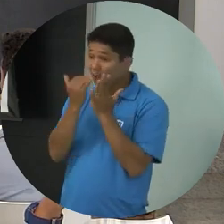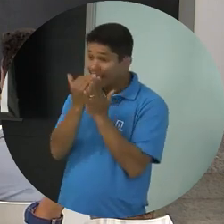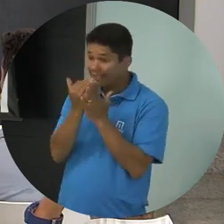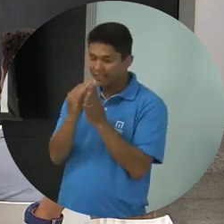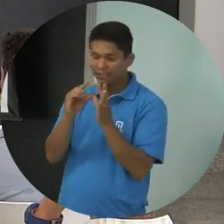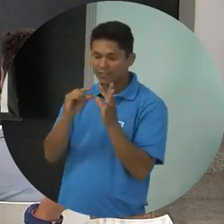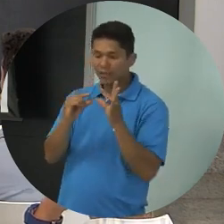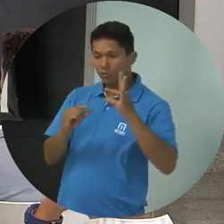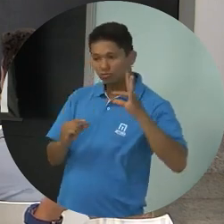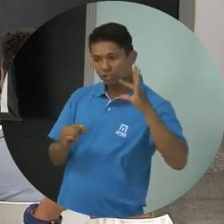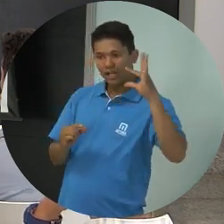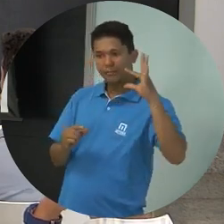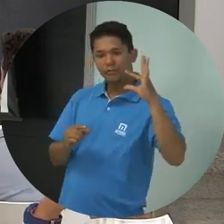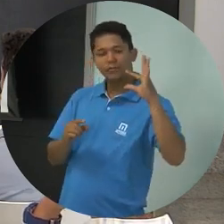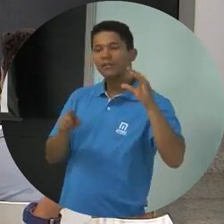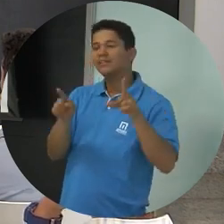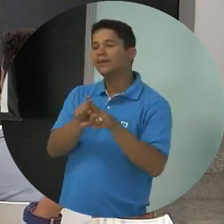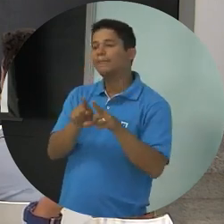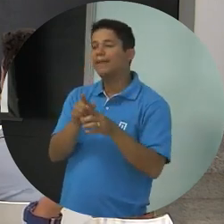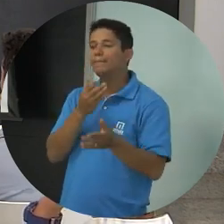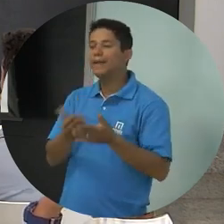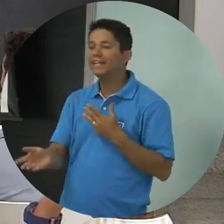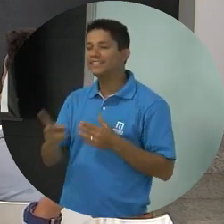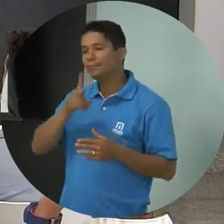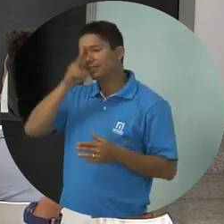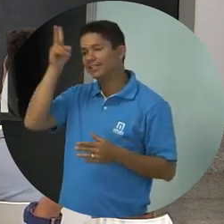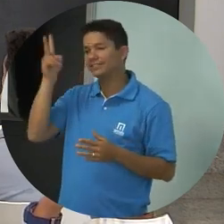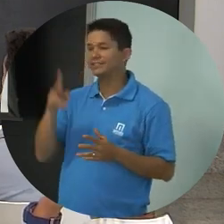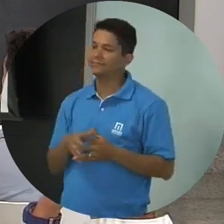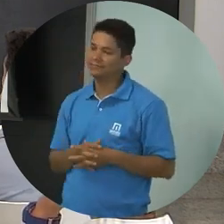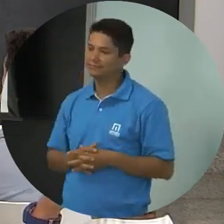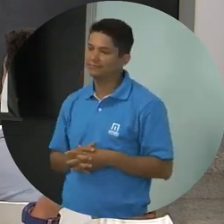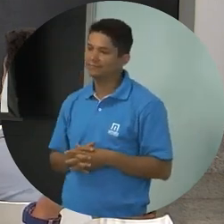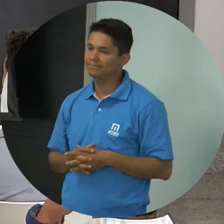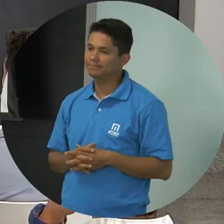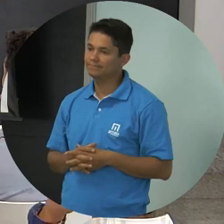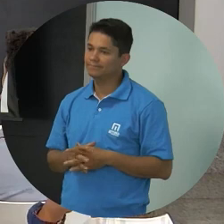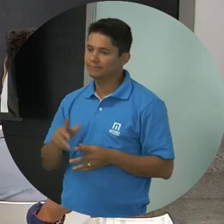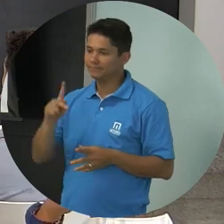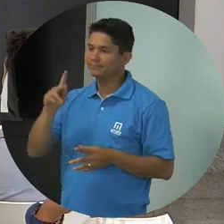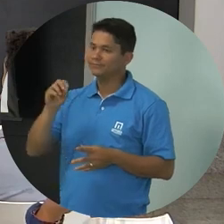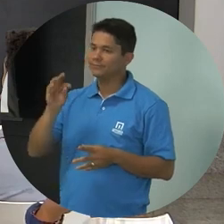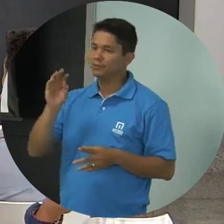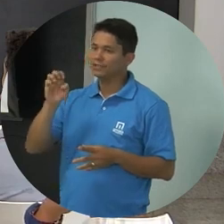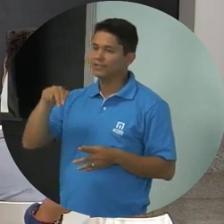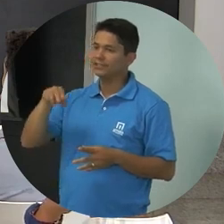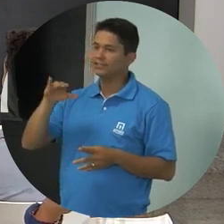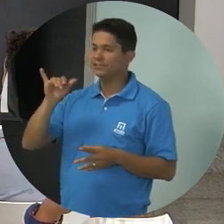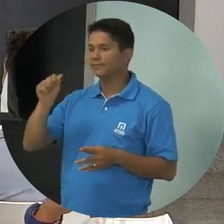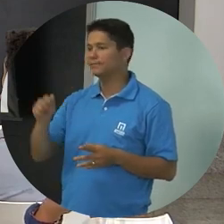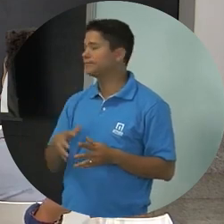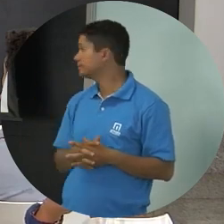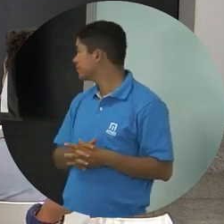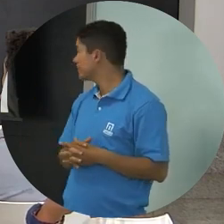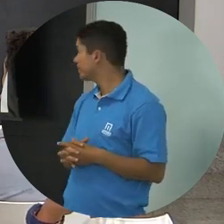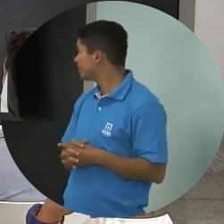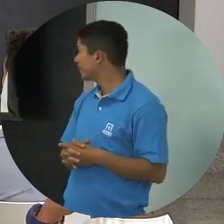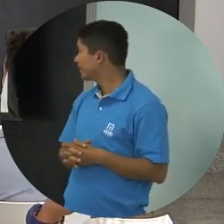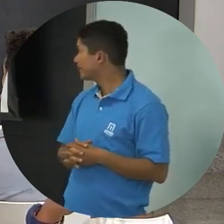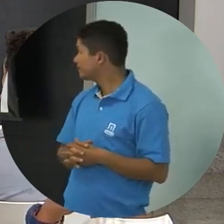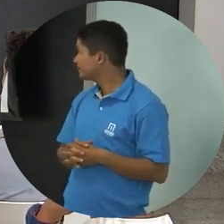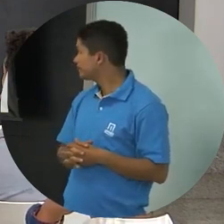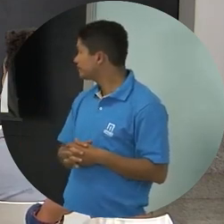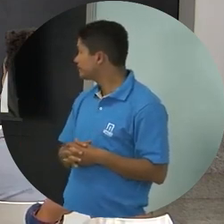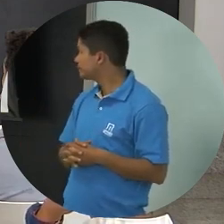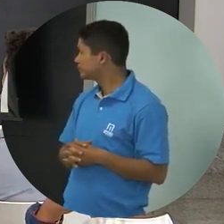diâmetro, você também vai perdendo potência na máquina. Então, ela tem que suprir essa potência que você está perdendo com o aumento do diâmetro.